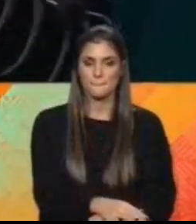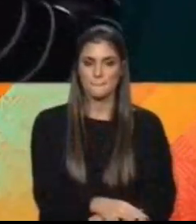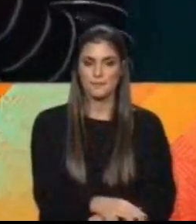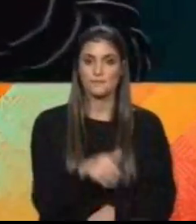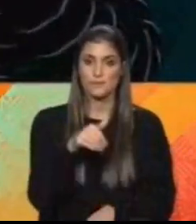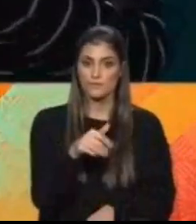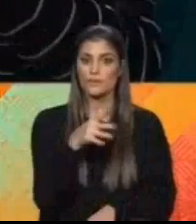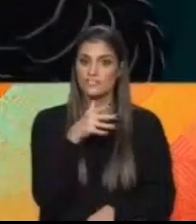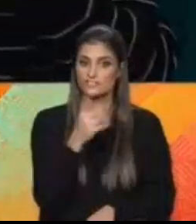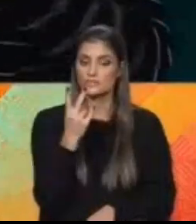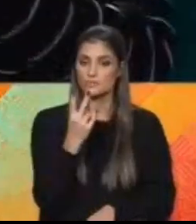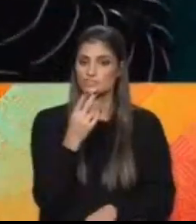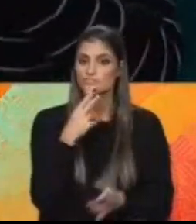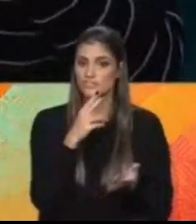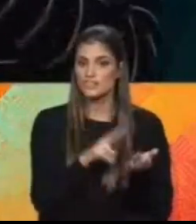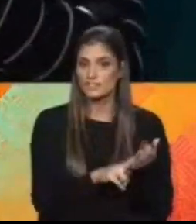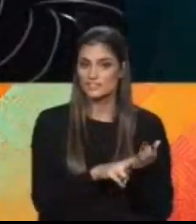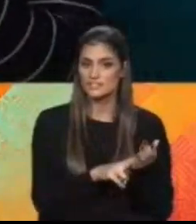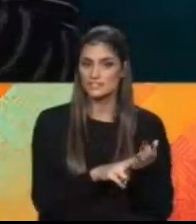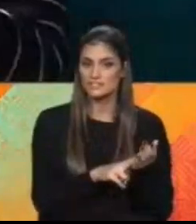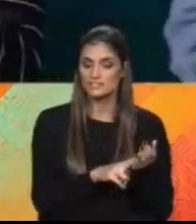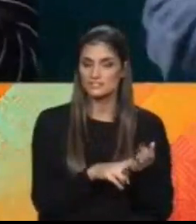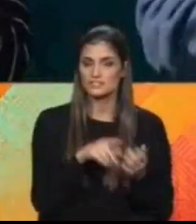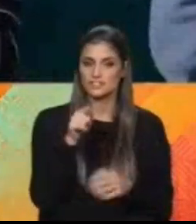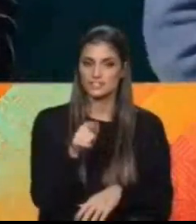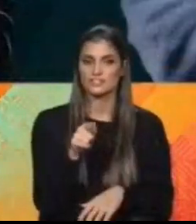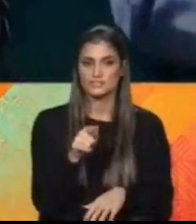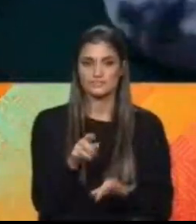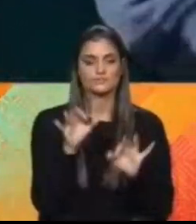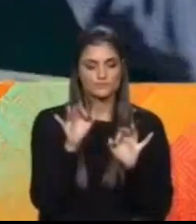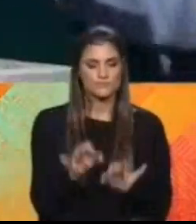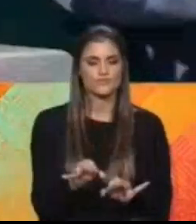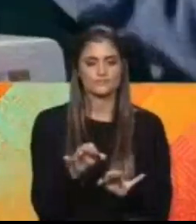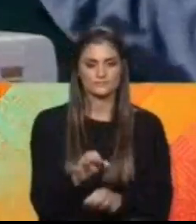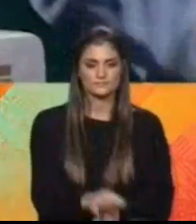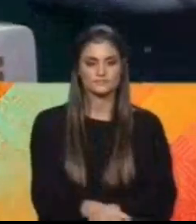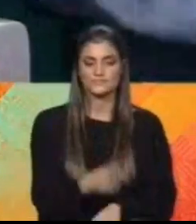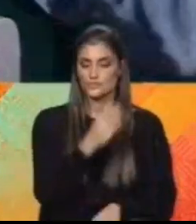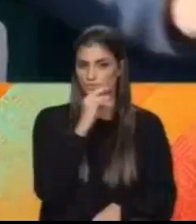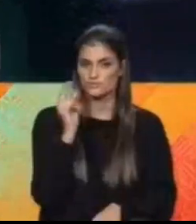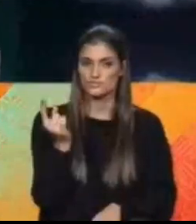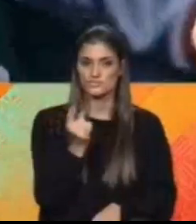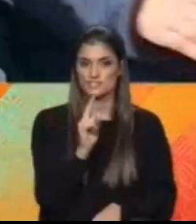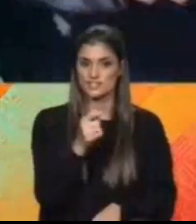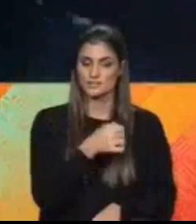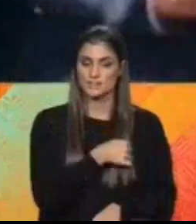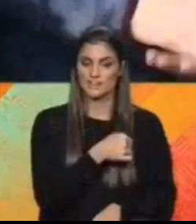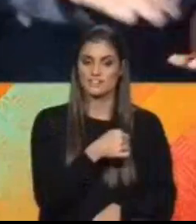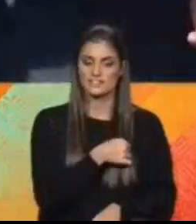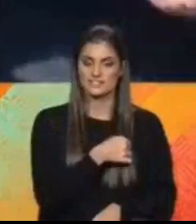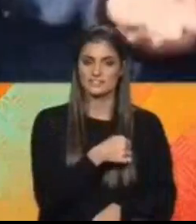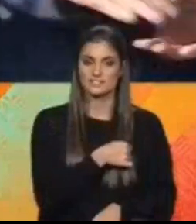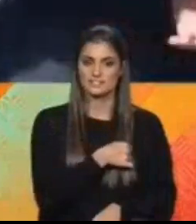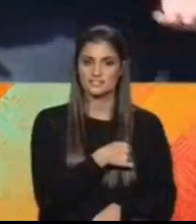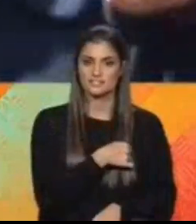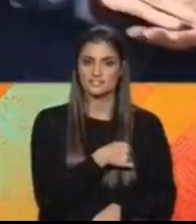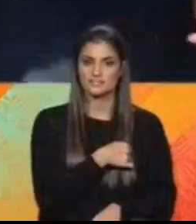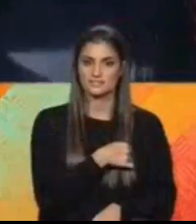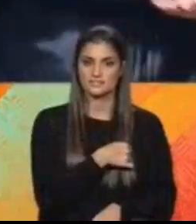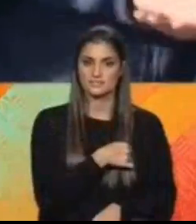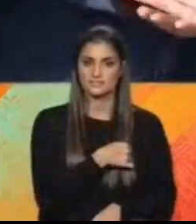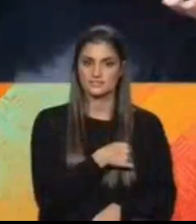dizer duas verdades, isto é considerável. Não se esqueça lá em casa, seja um